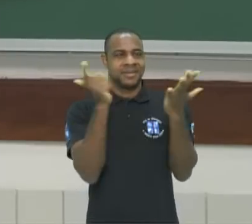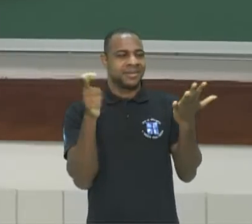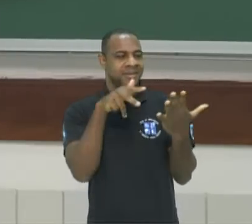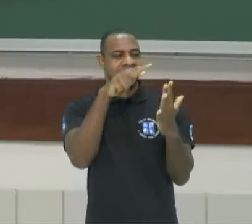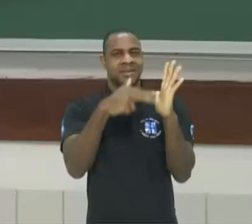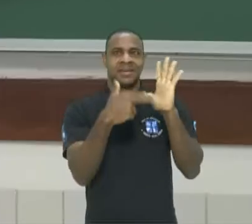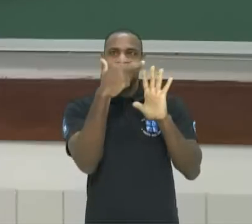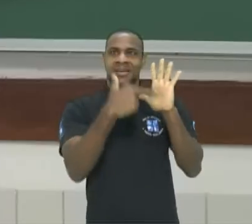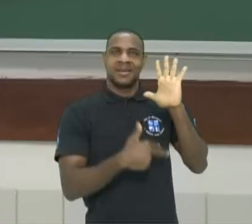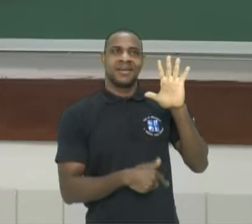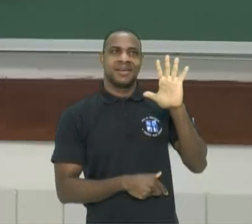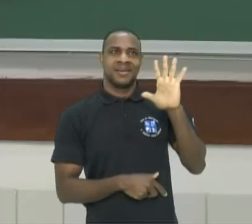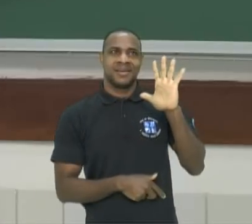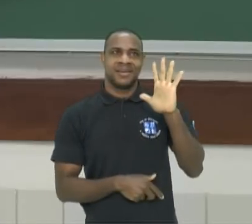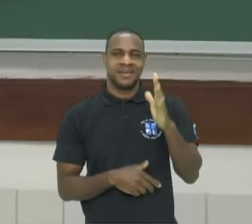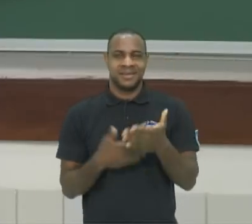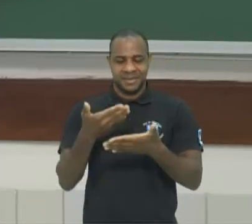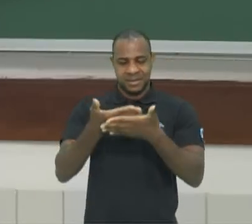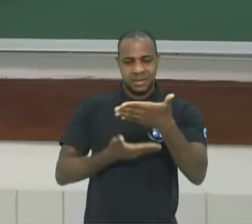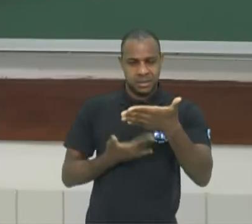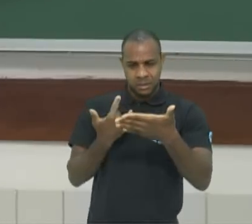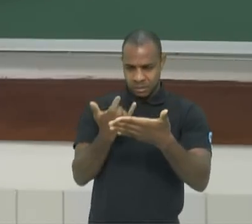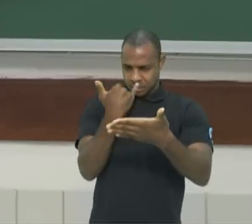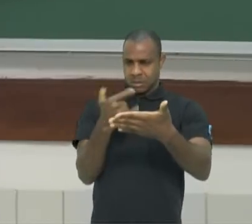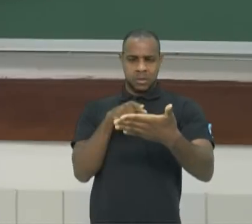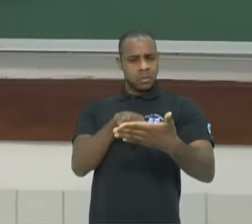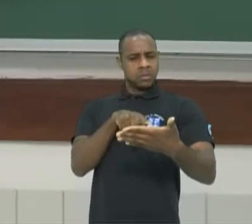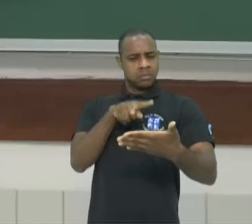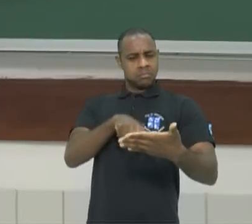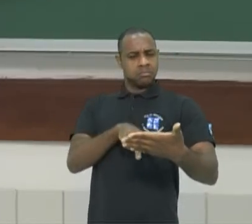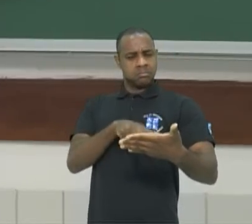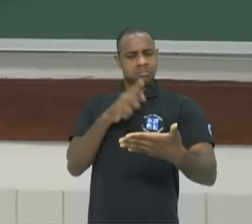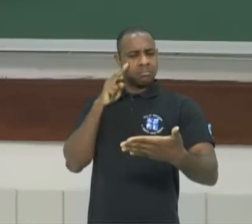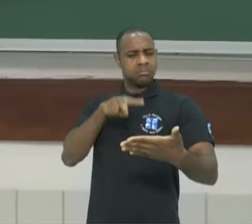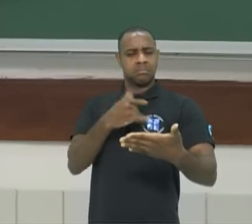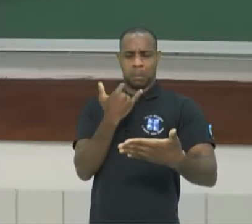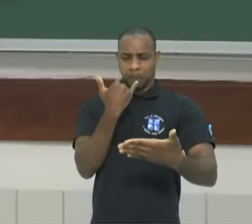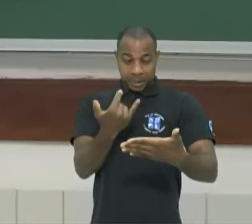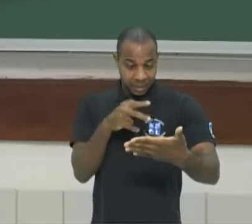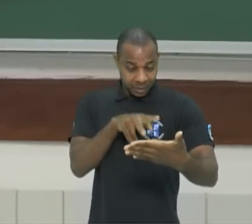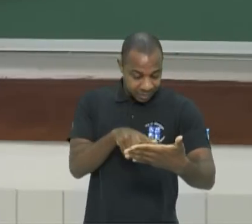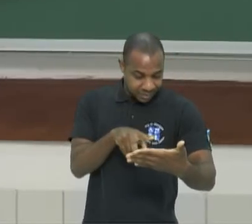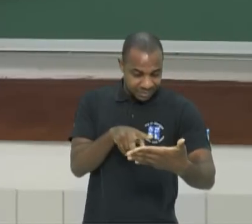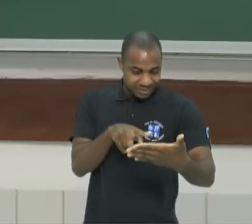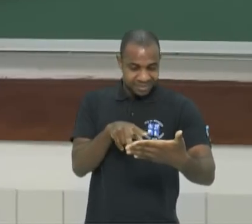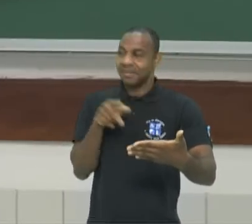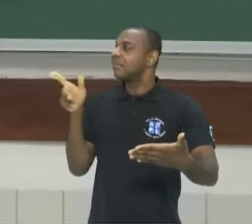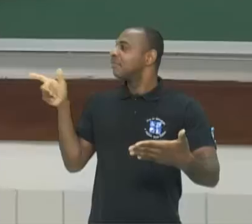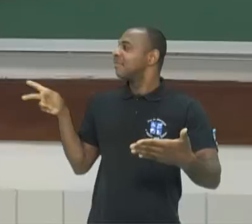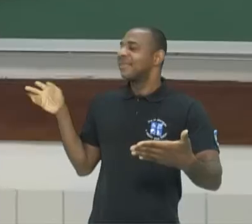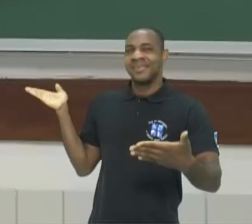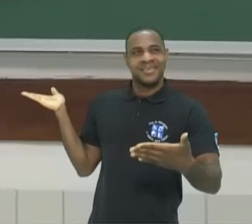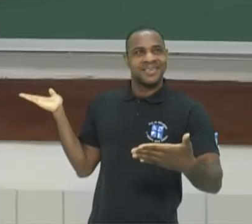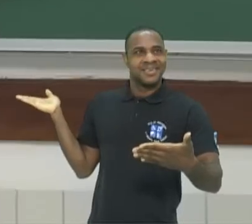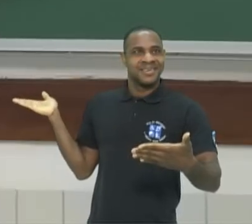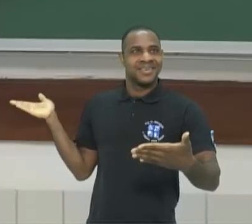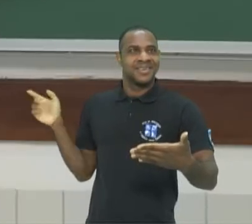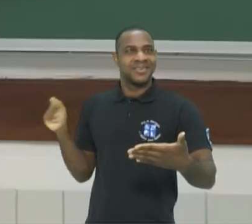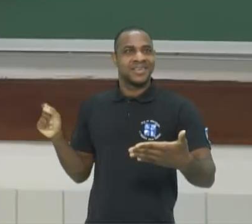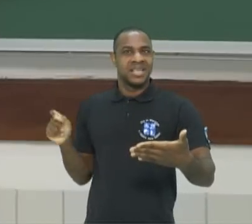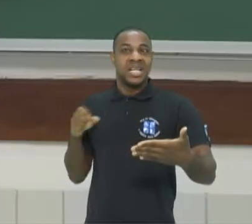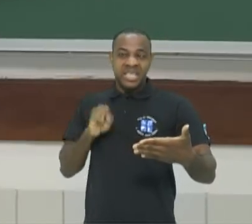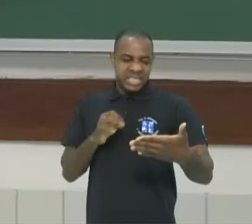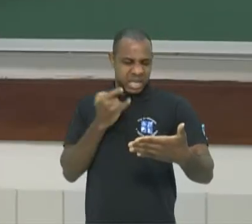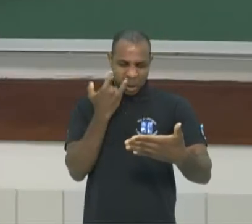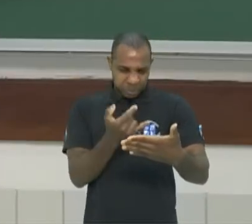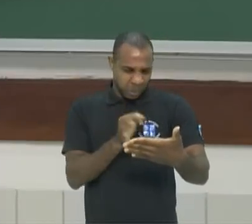O que contém? Que atrativo é esse que a professora Tânia diz que é preciso ter para chamar a atenção, senão o leitor não